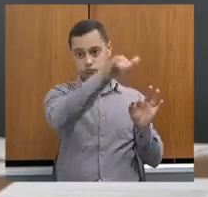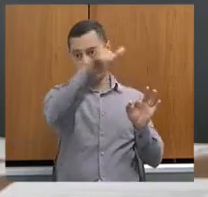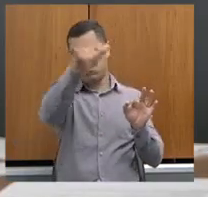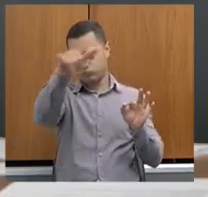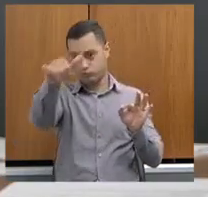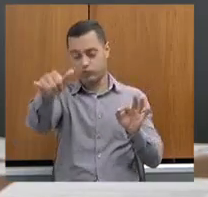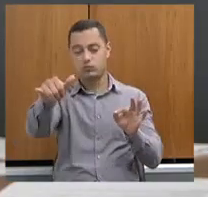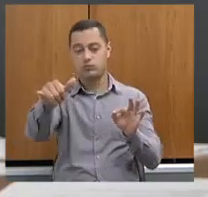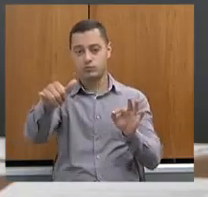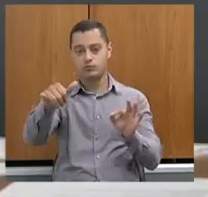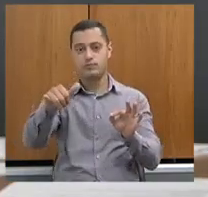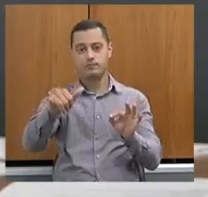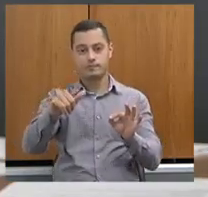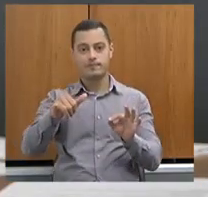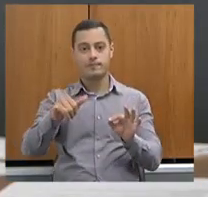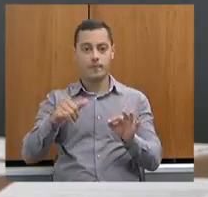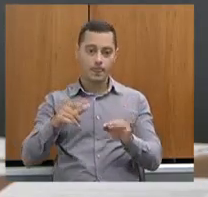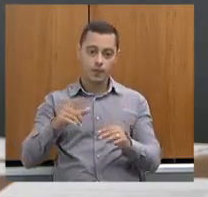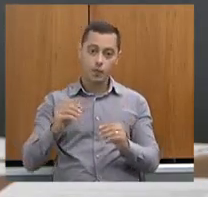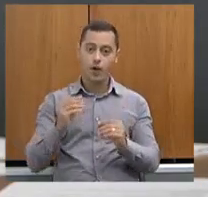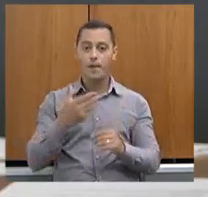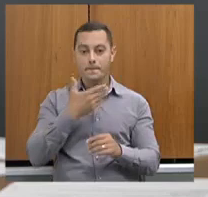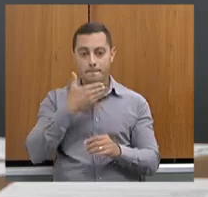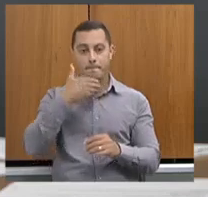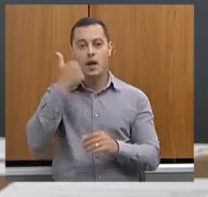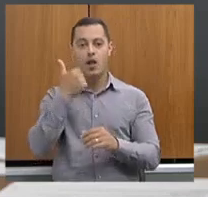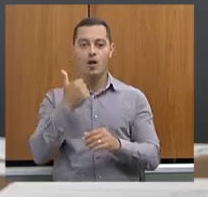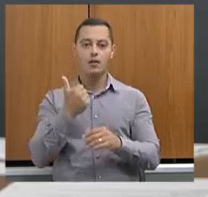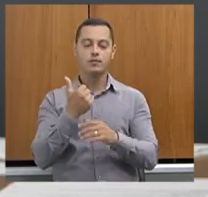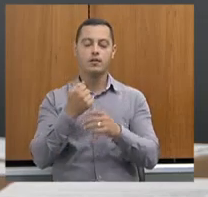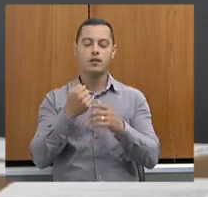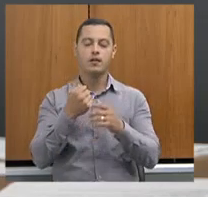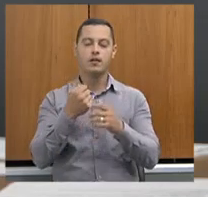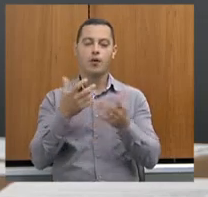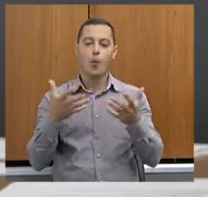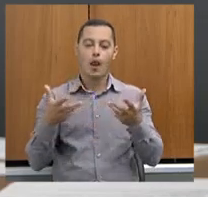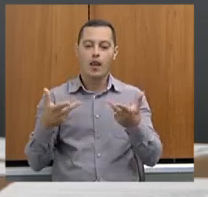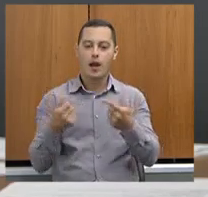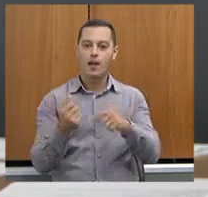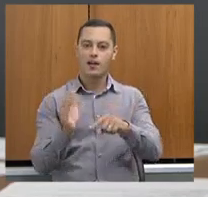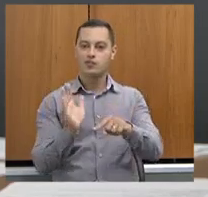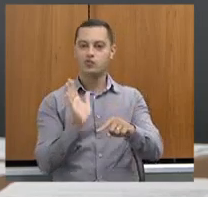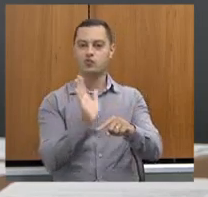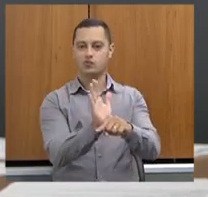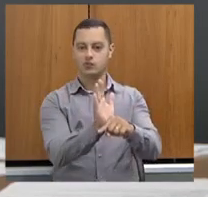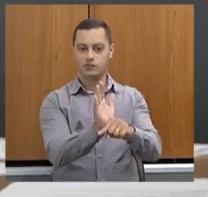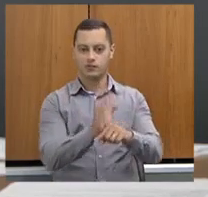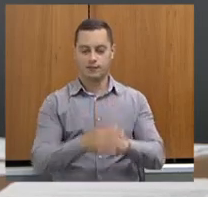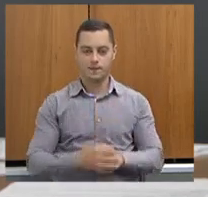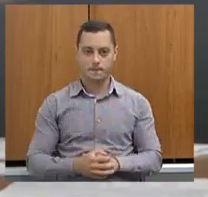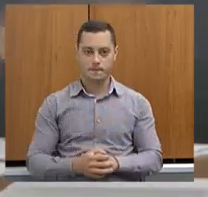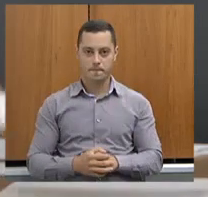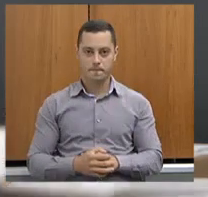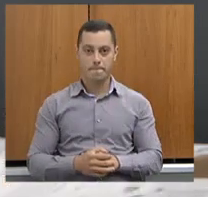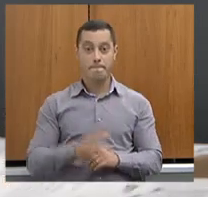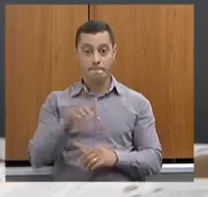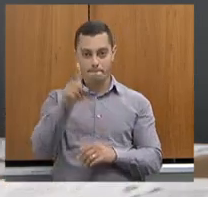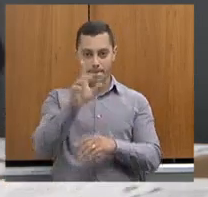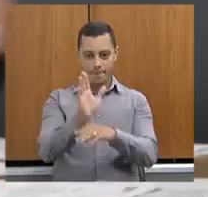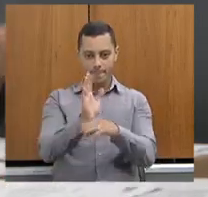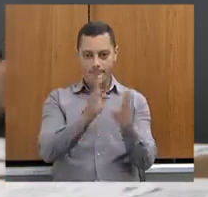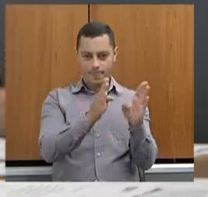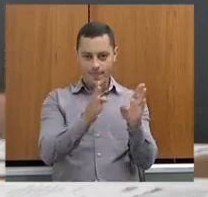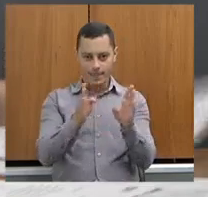a melhor condição de atender essa vítima essa ocorrência tem ainda o seguinte destaque